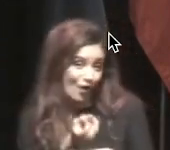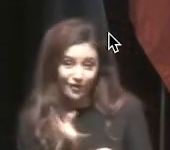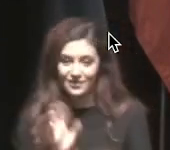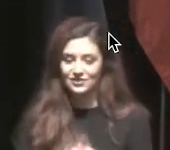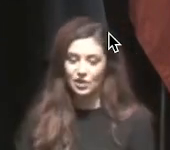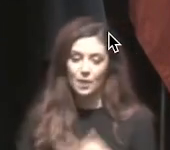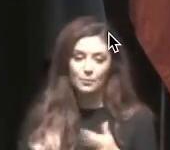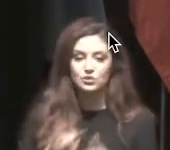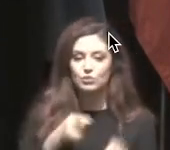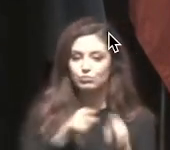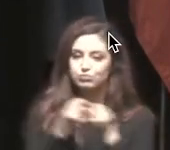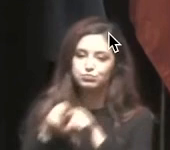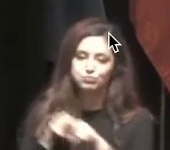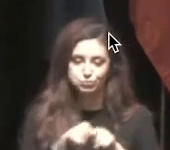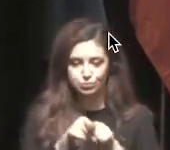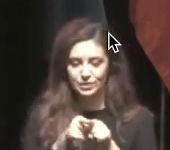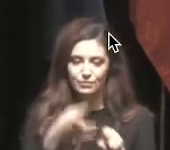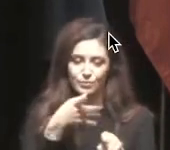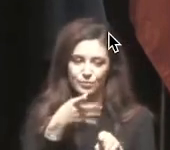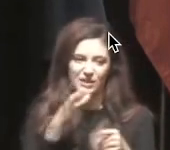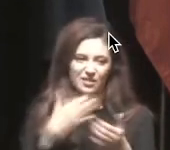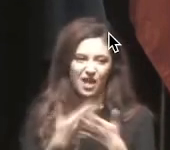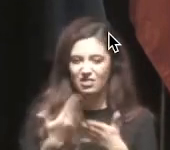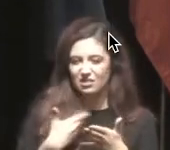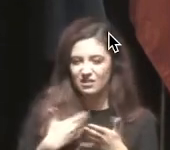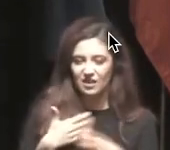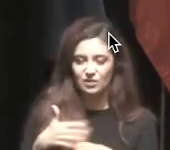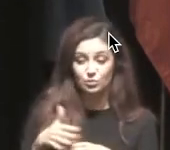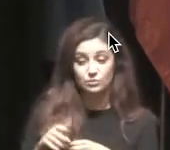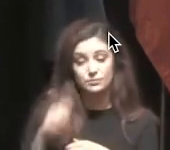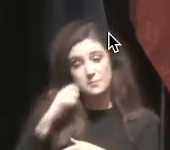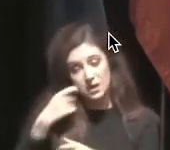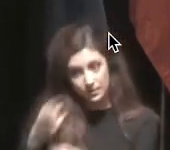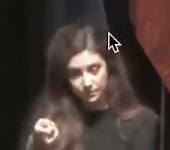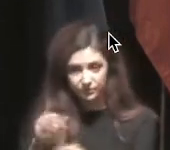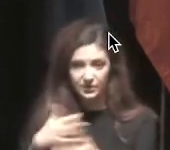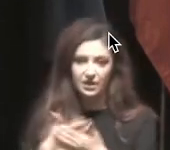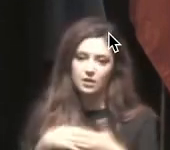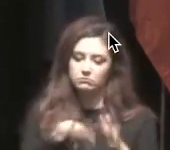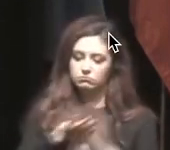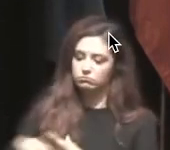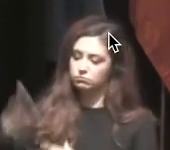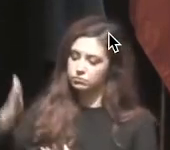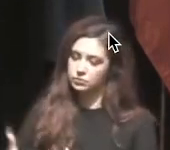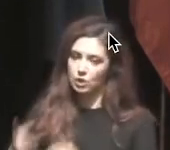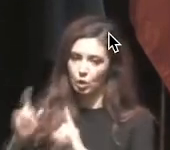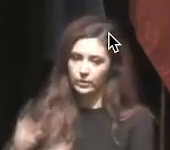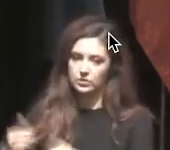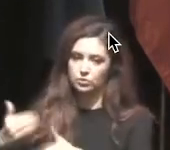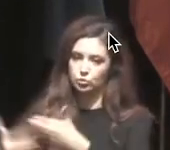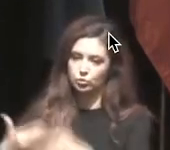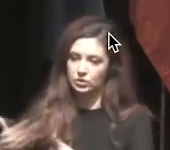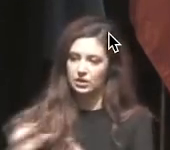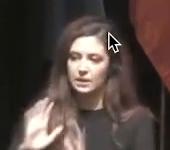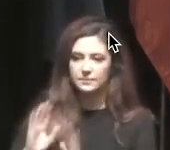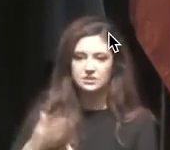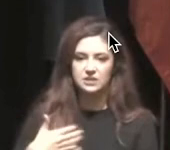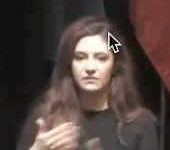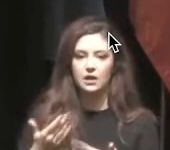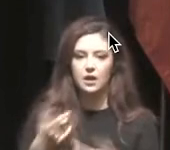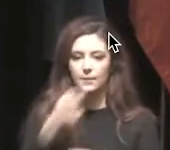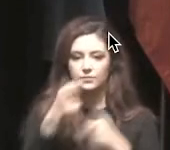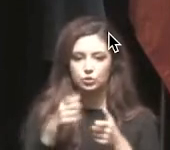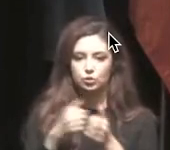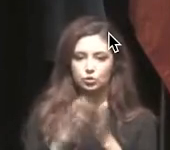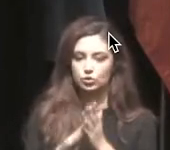discurso político que se instalou está a minar este direito. Esse discurso começou por vir da extrema-direita e deveria ser repudiado por todos os democratas